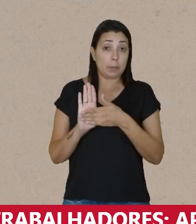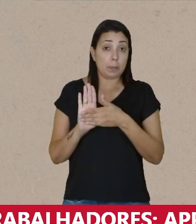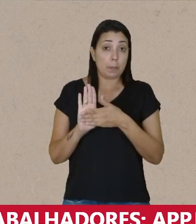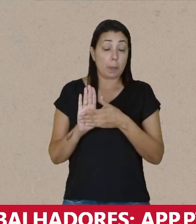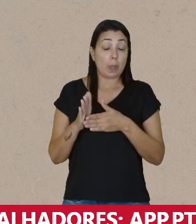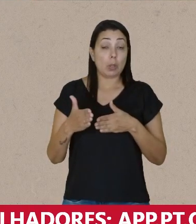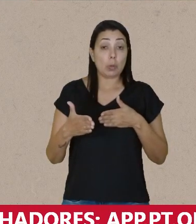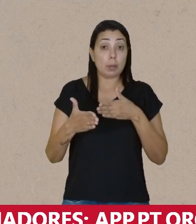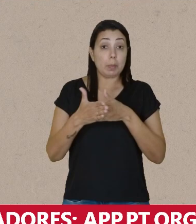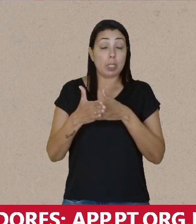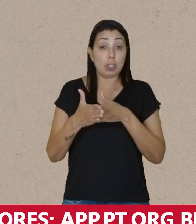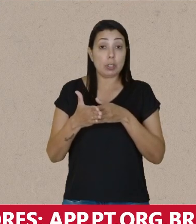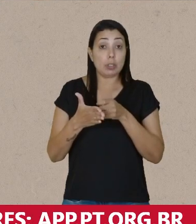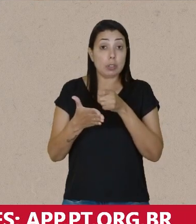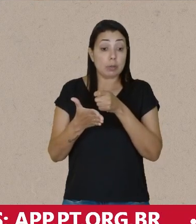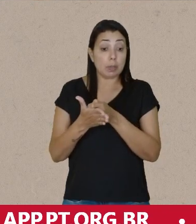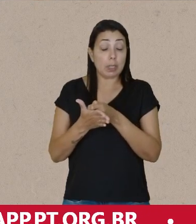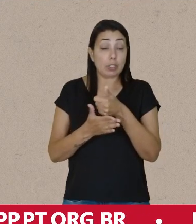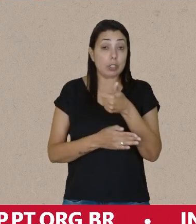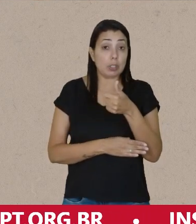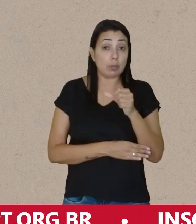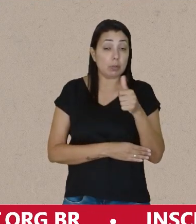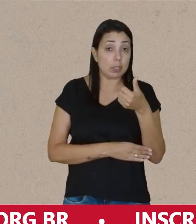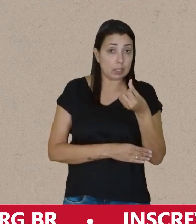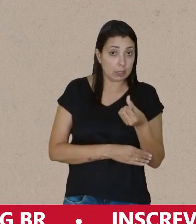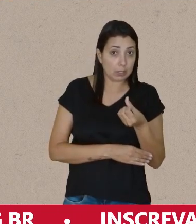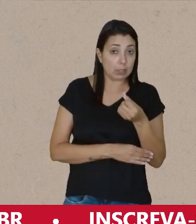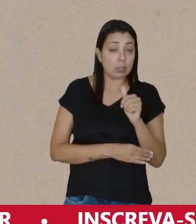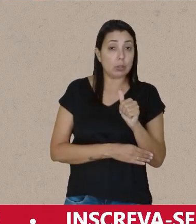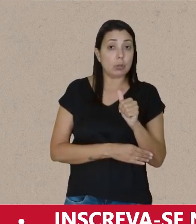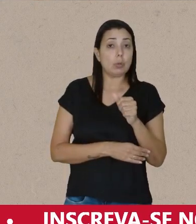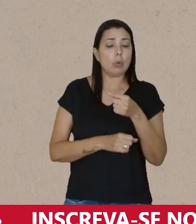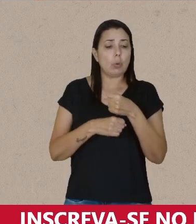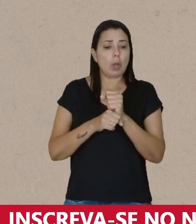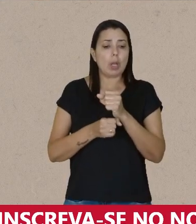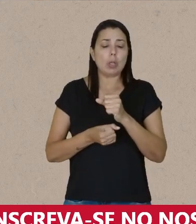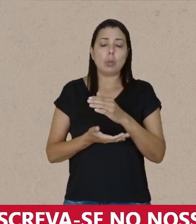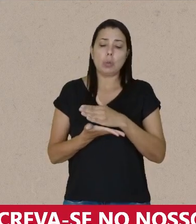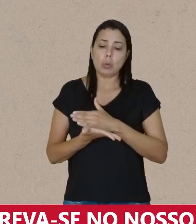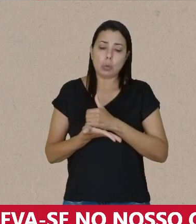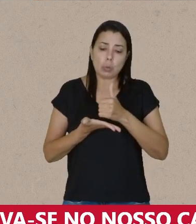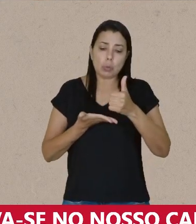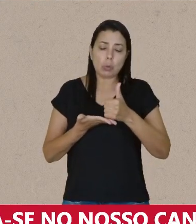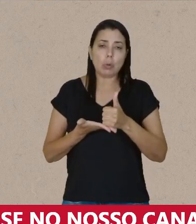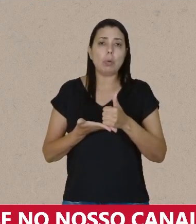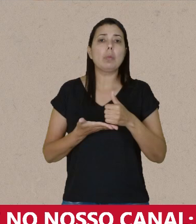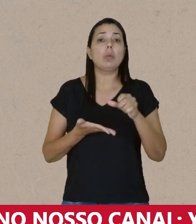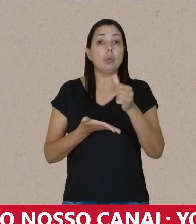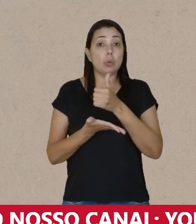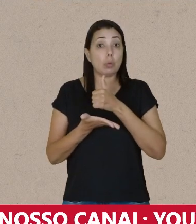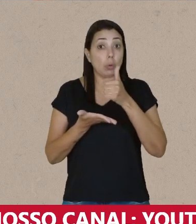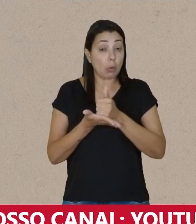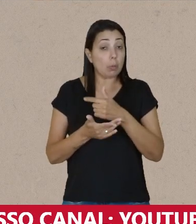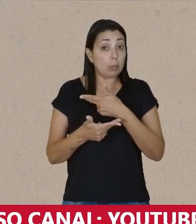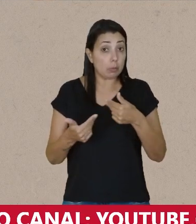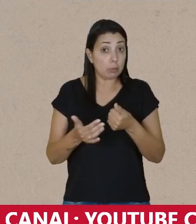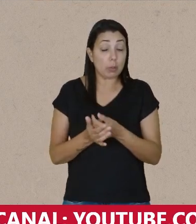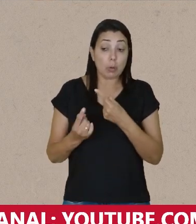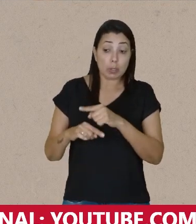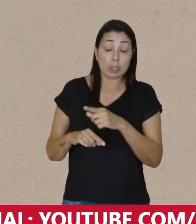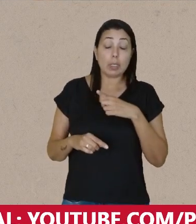do teto de gastos, né, que é de 2016, que foi o ano do golpe contra a presidenta Dilma. Quais foram as